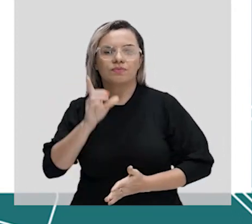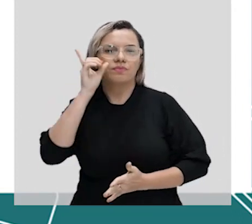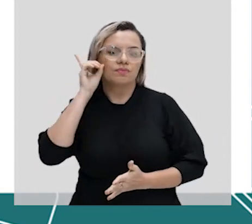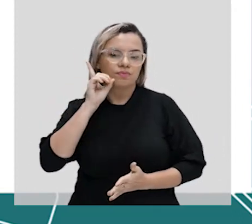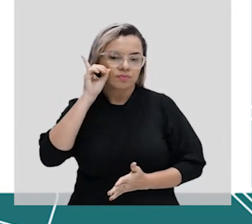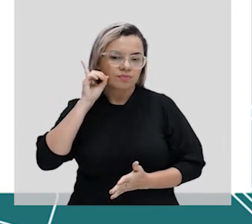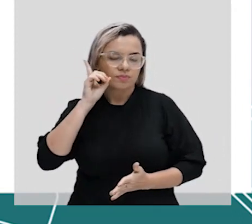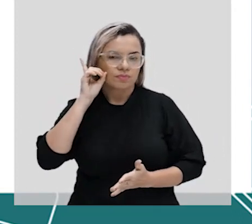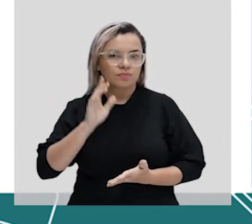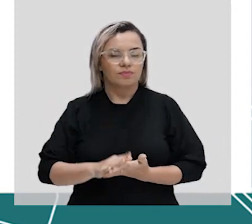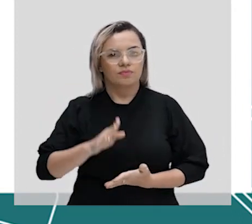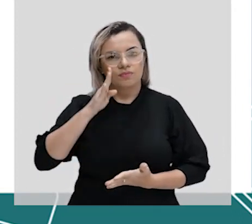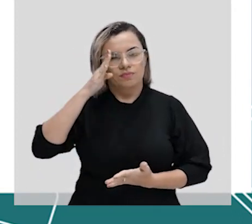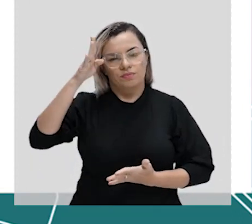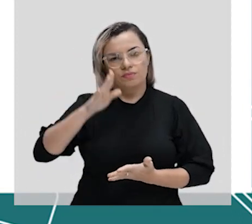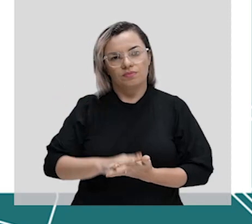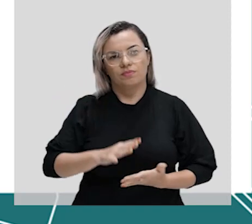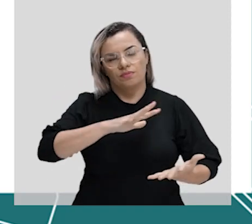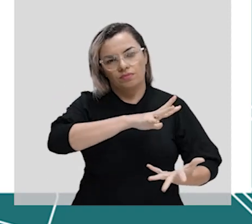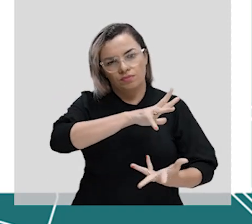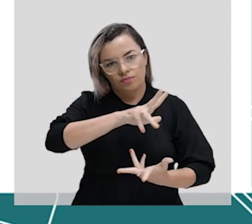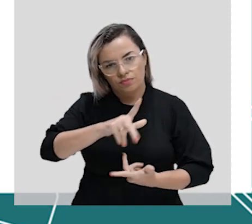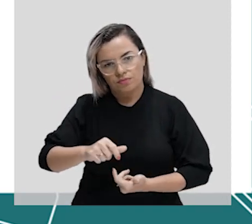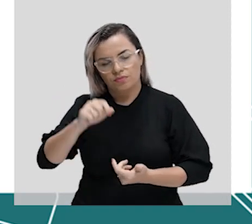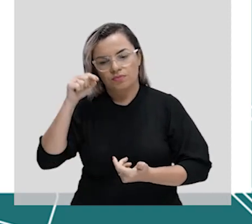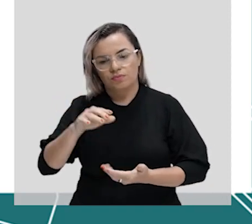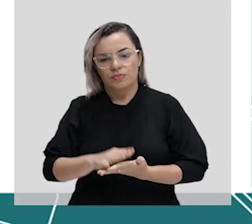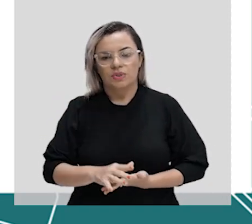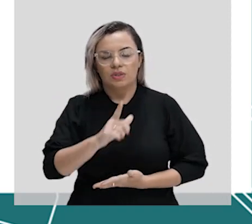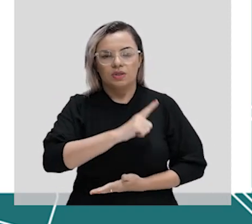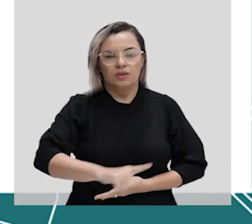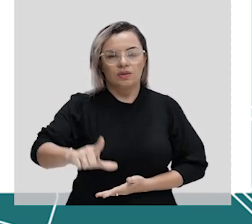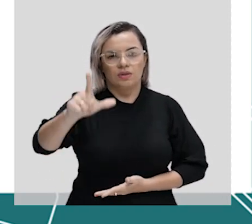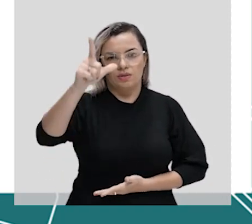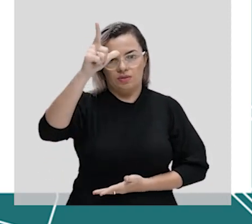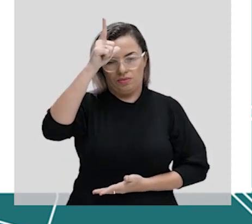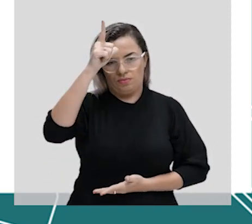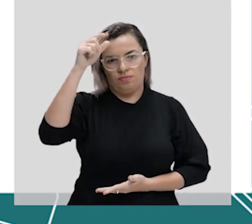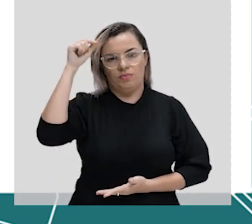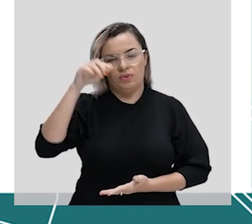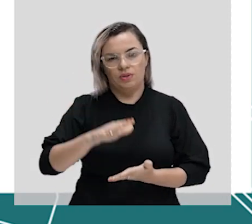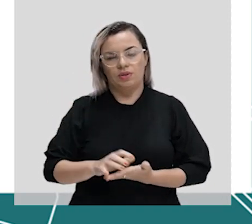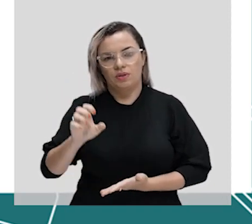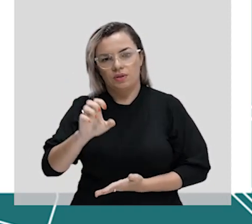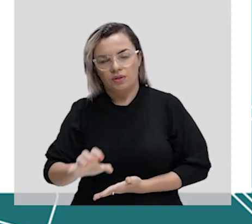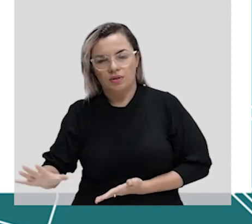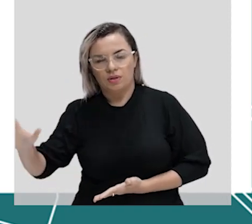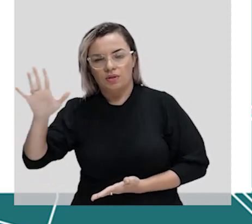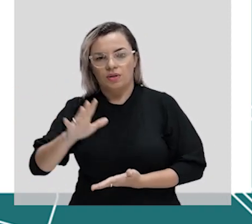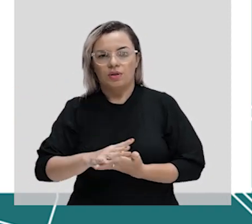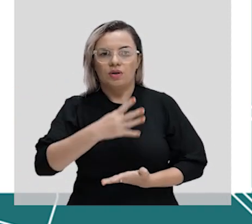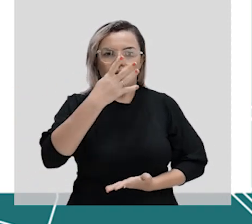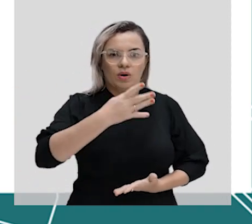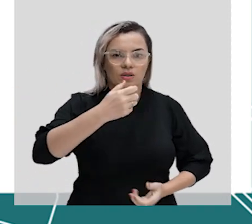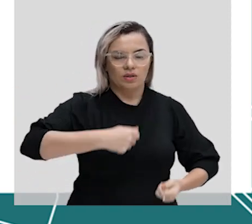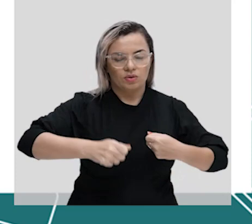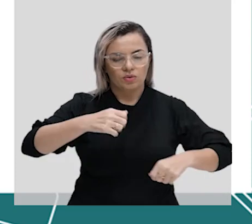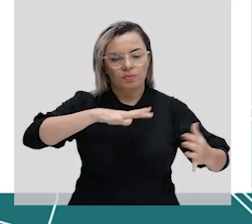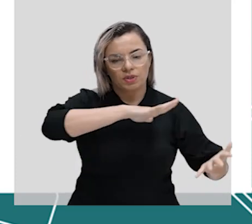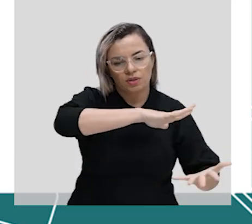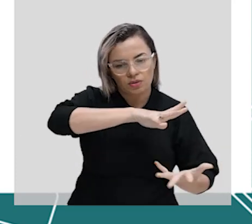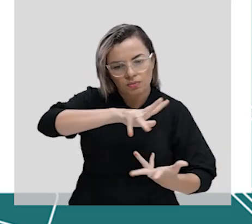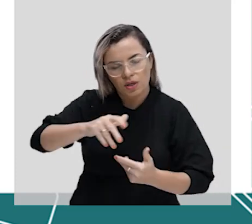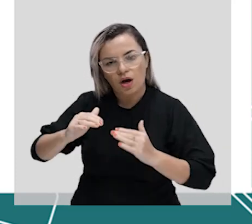da América, a principal potência mundial, a Alemanha, a principal potência europeia e a quarta maior economia do mundo, e